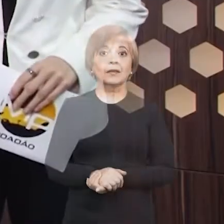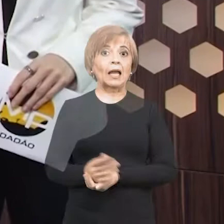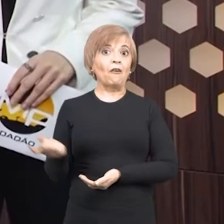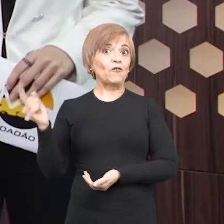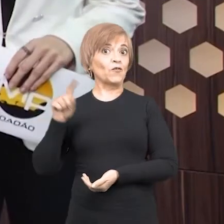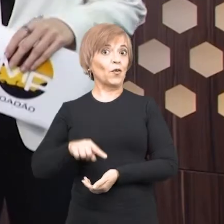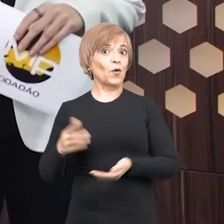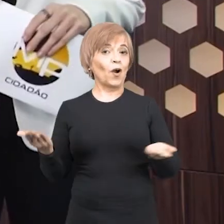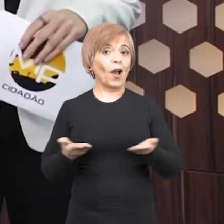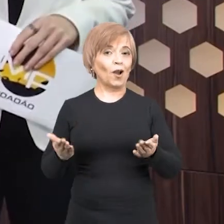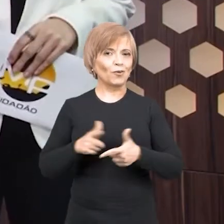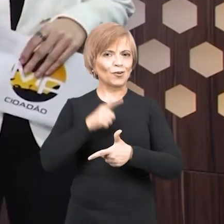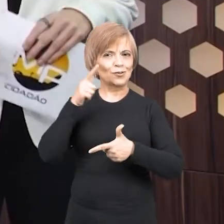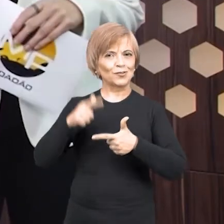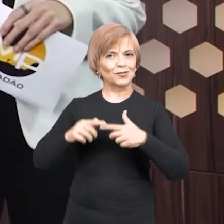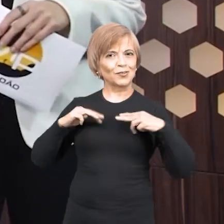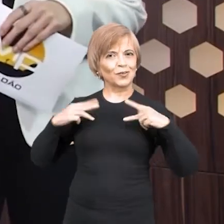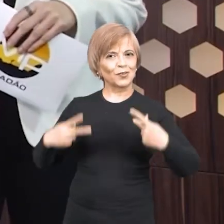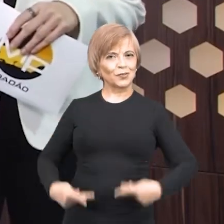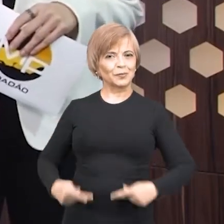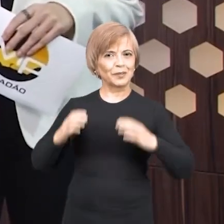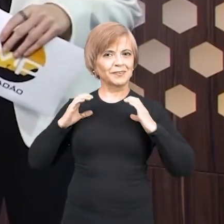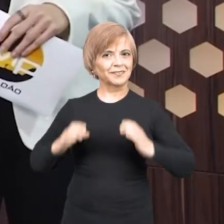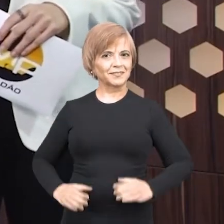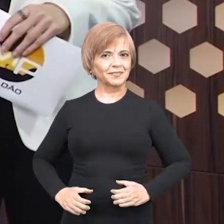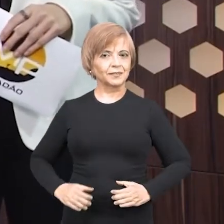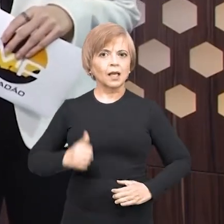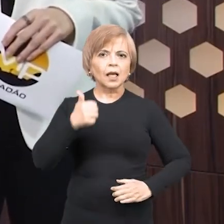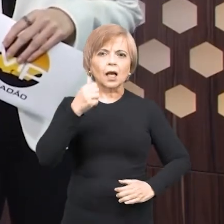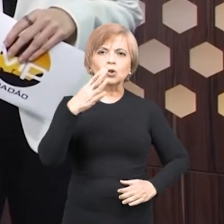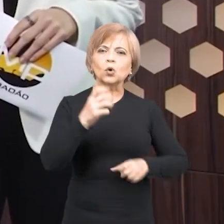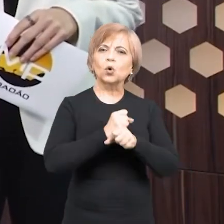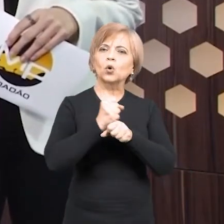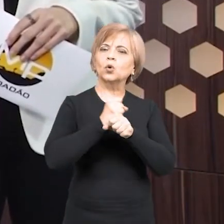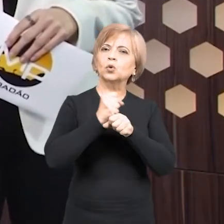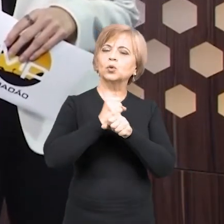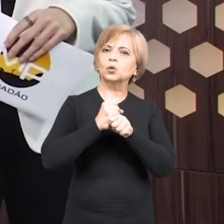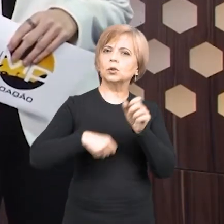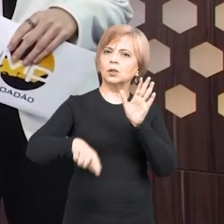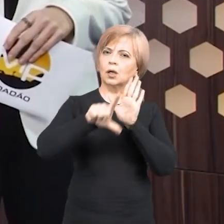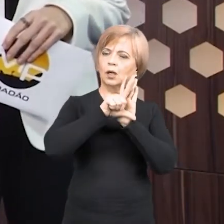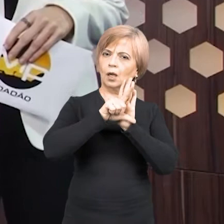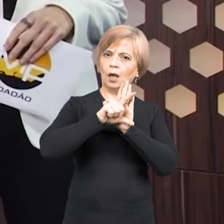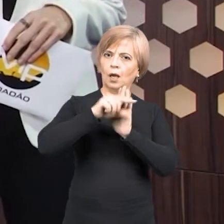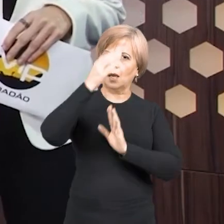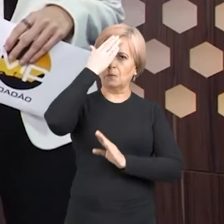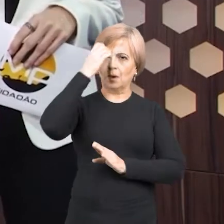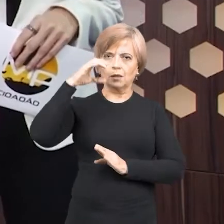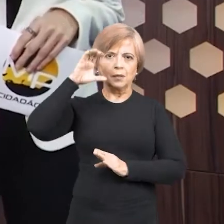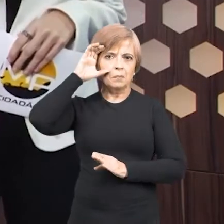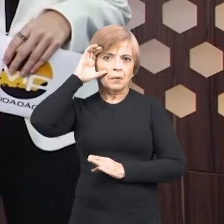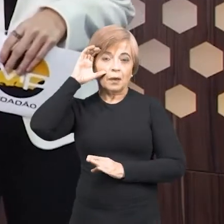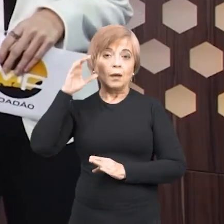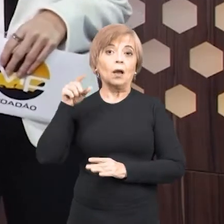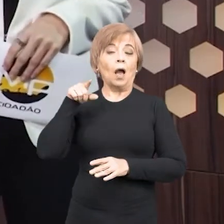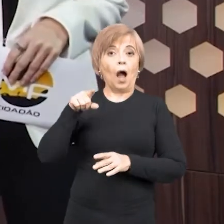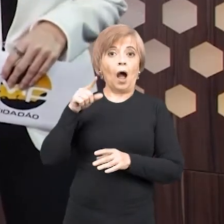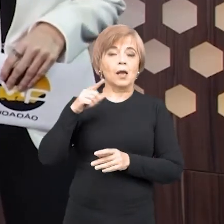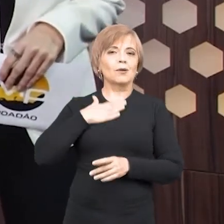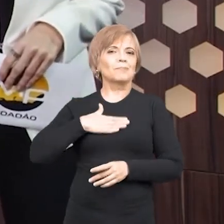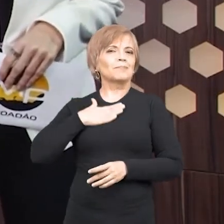E voltamos com mais MP Cidadão. Em virtude dos 14 anos da Lei Maria da Penha, que foram comemorados em agosto,